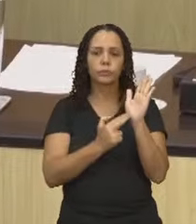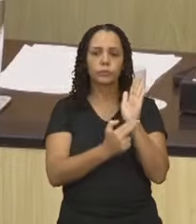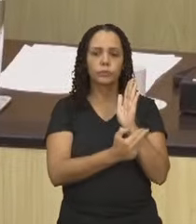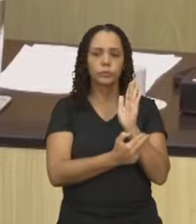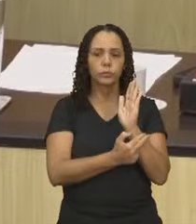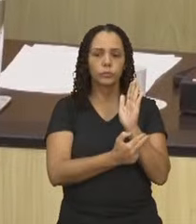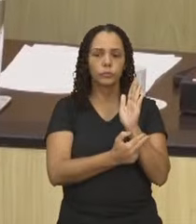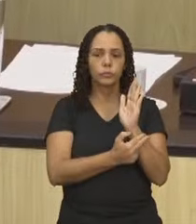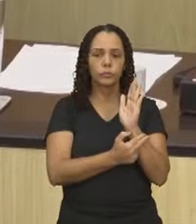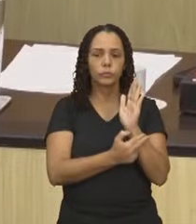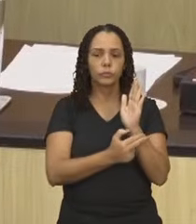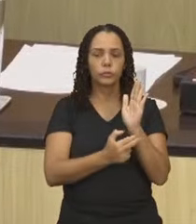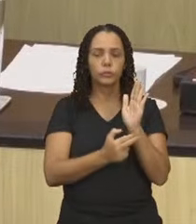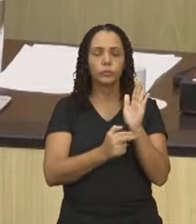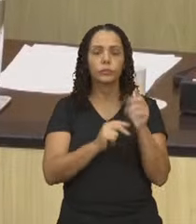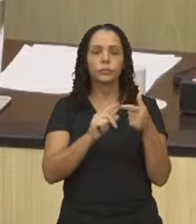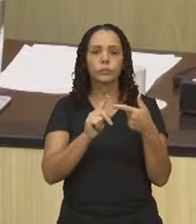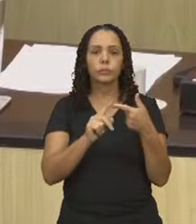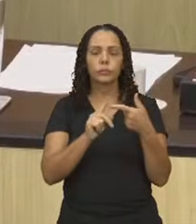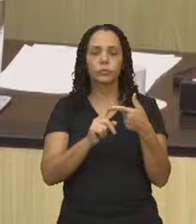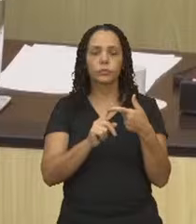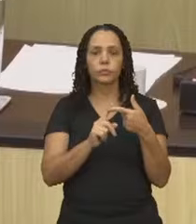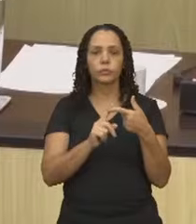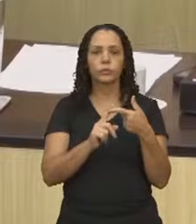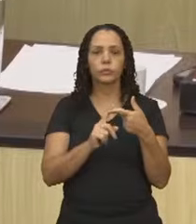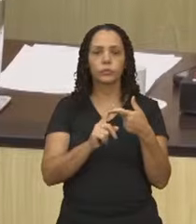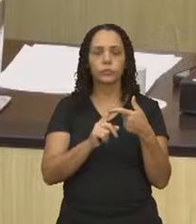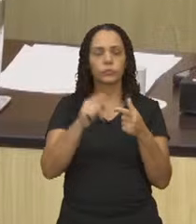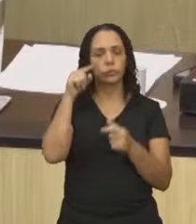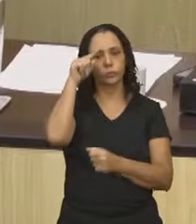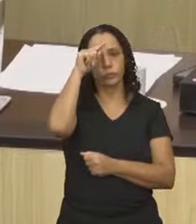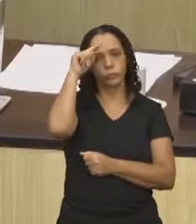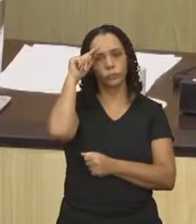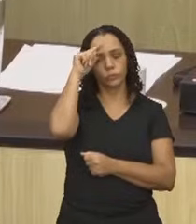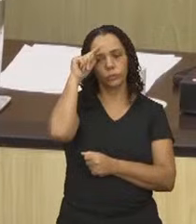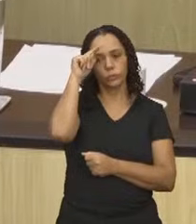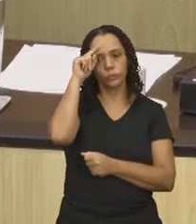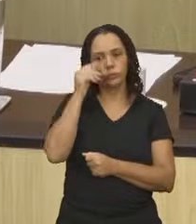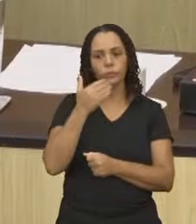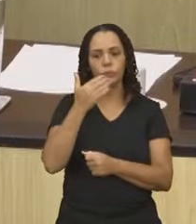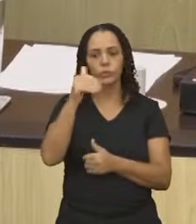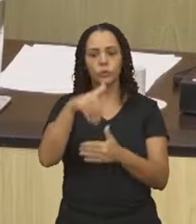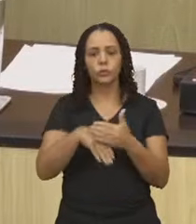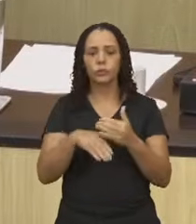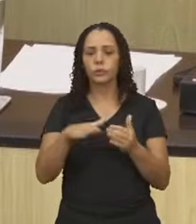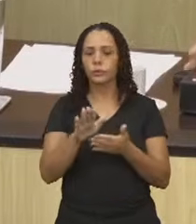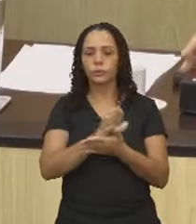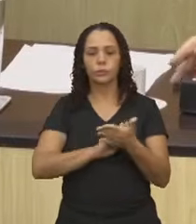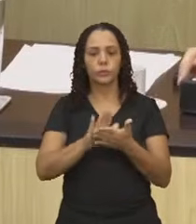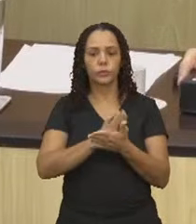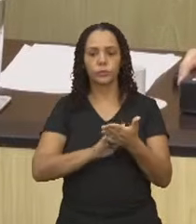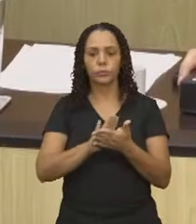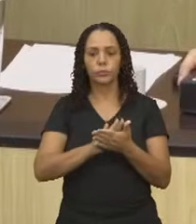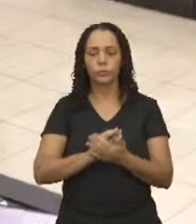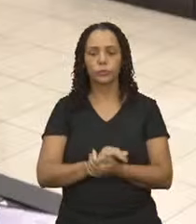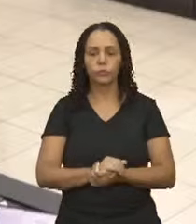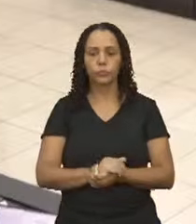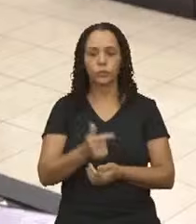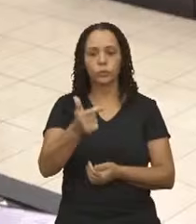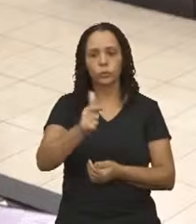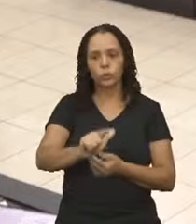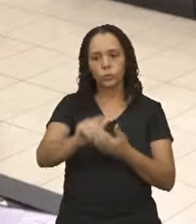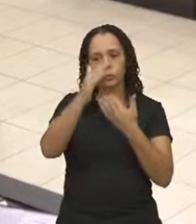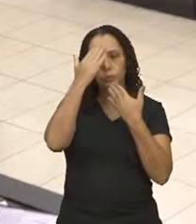dispensada, subscrevemos. Autoria, vereador Daniel Mariano, não foi pedido votação. Mais uma vez, obrigado pela